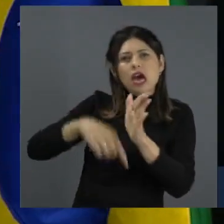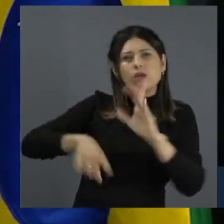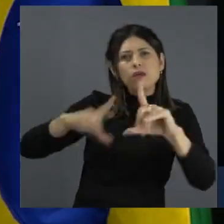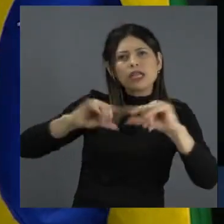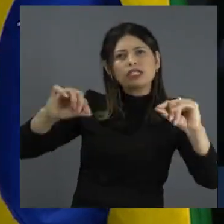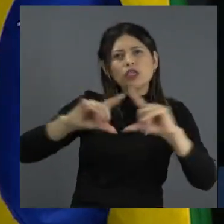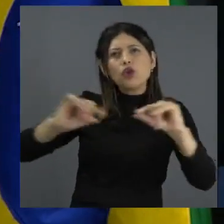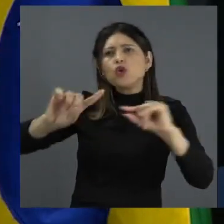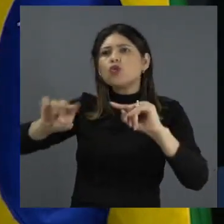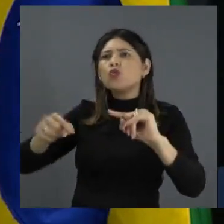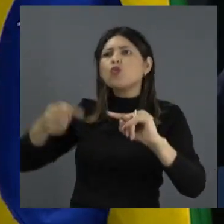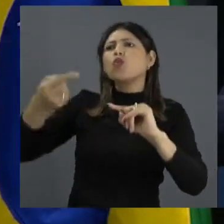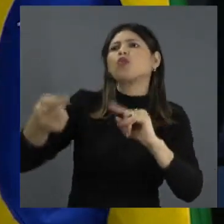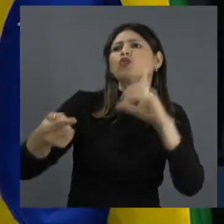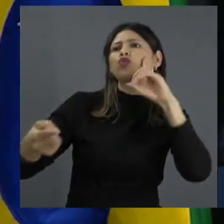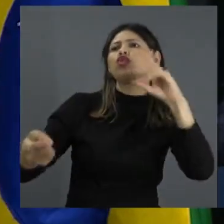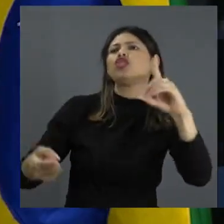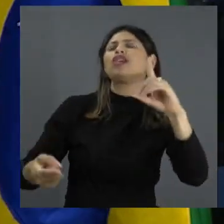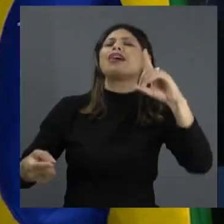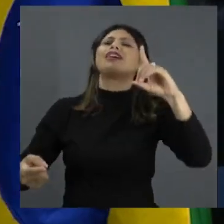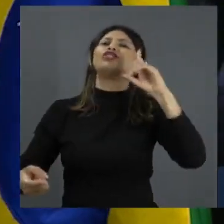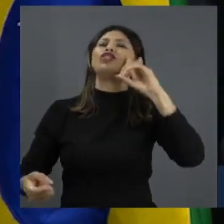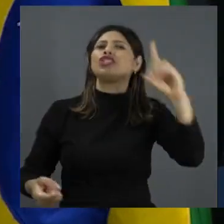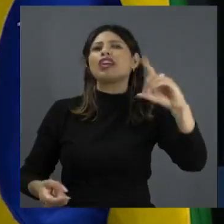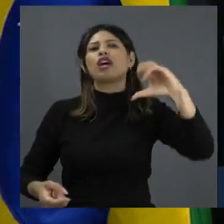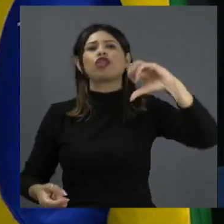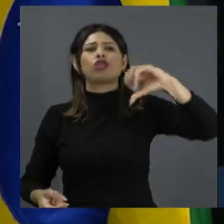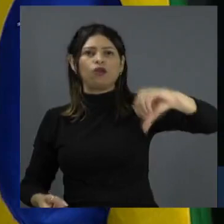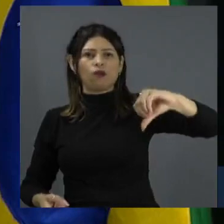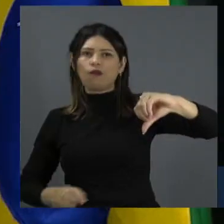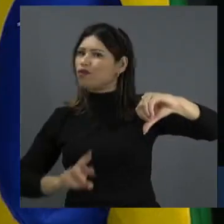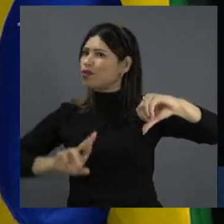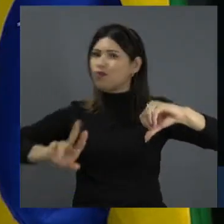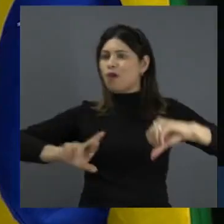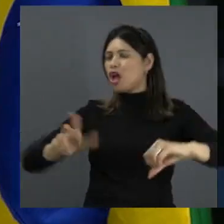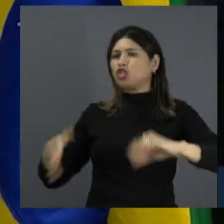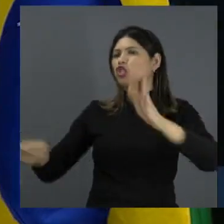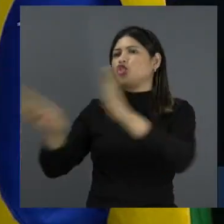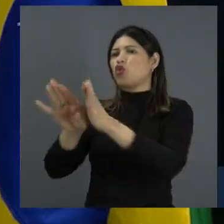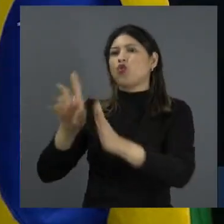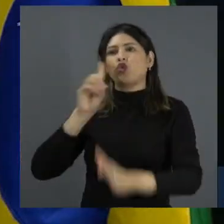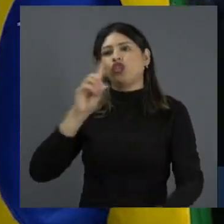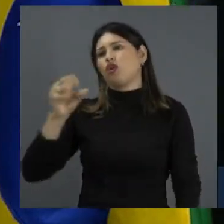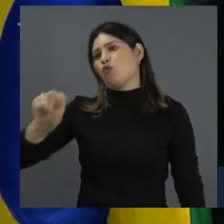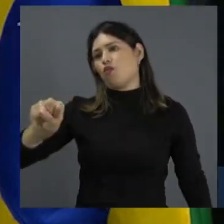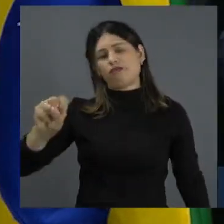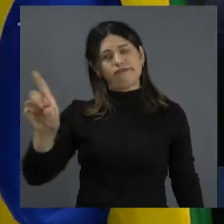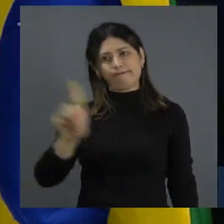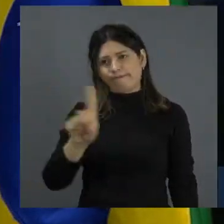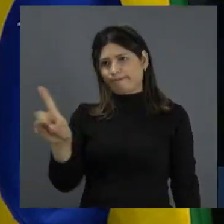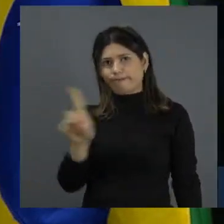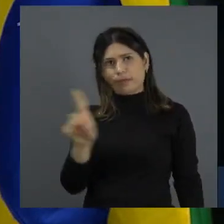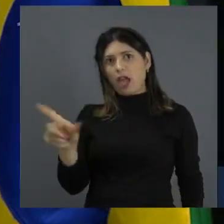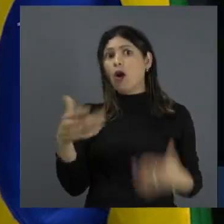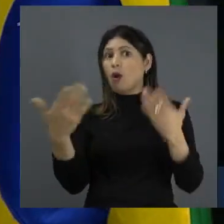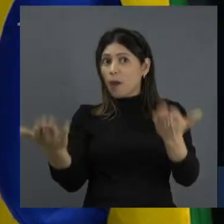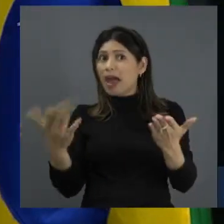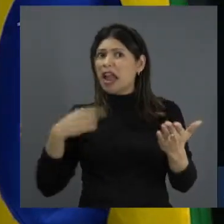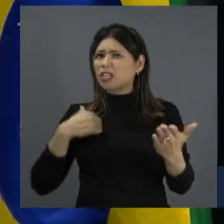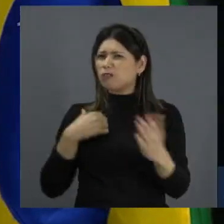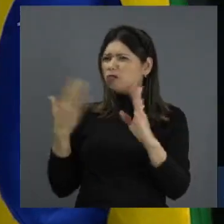ou seja, no dia 9 de janeiro, e não no dia 8. E estão sofrendo uma